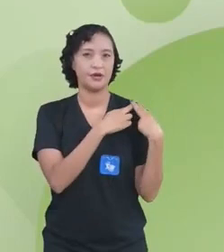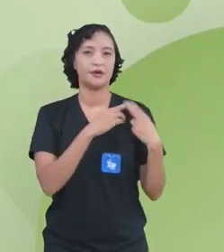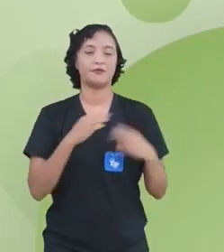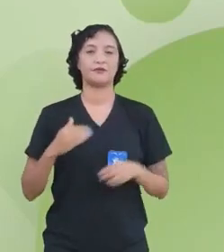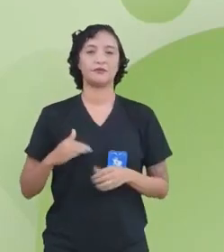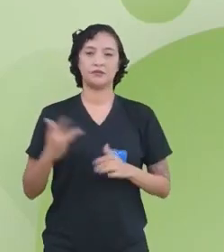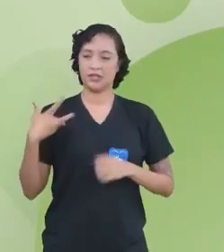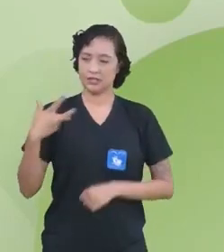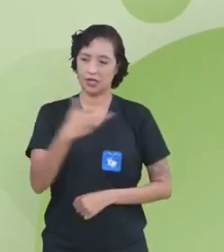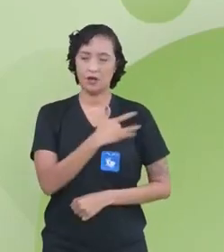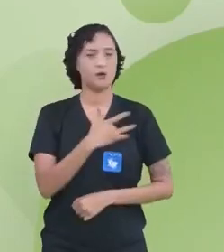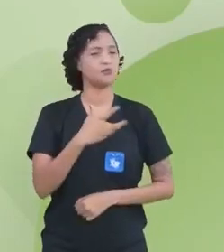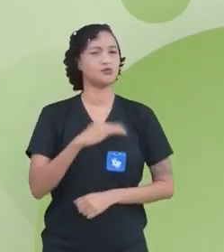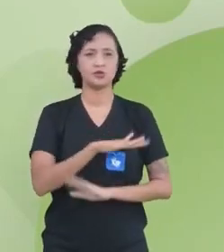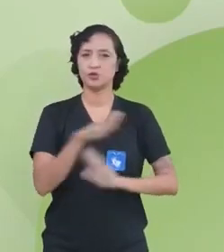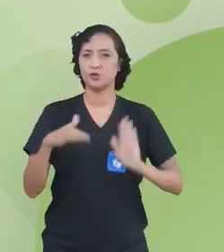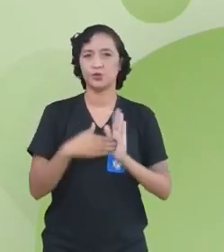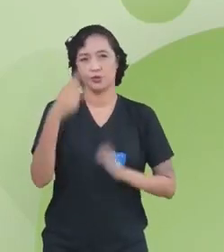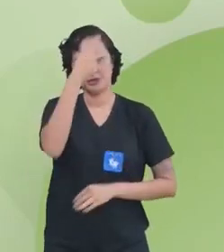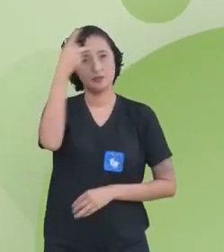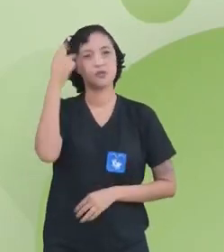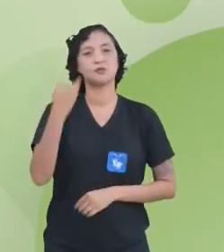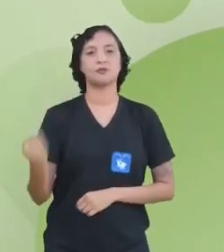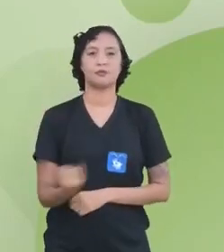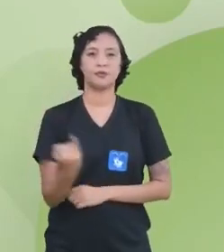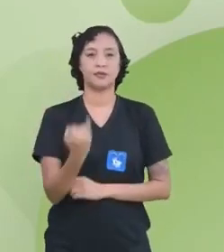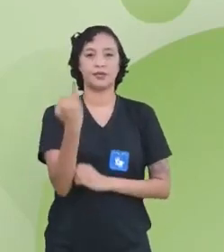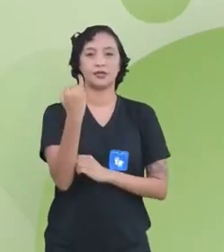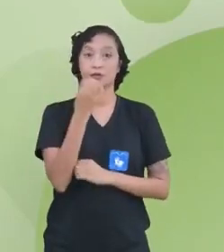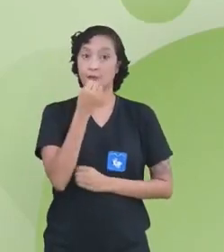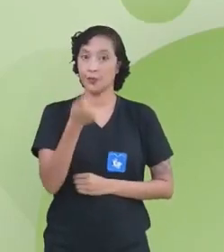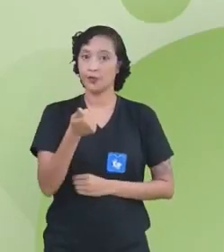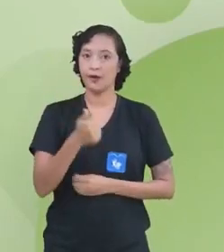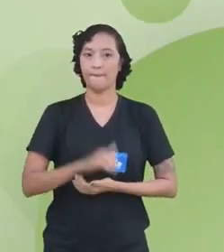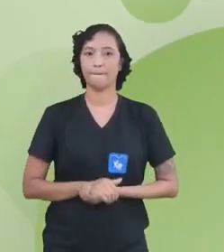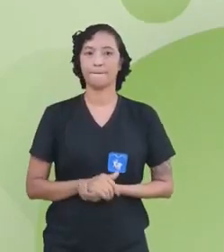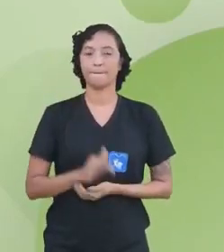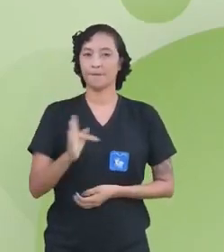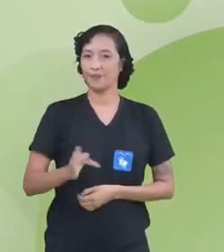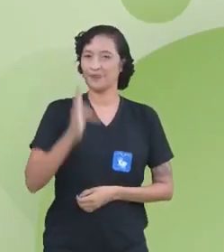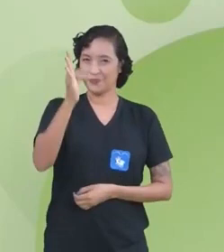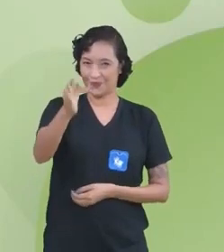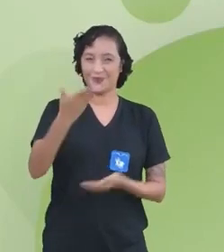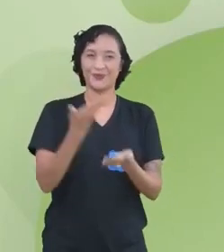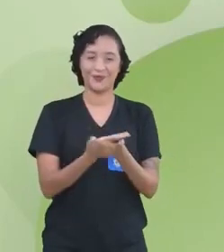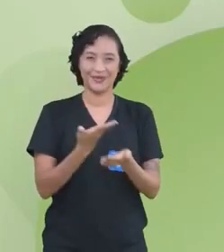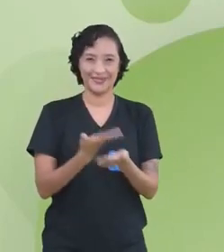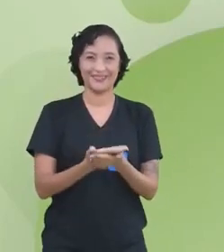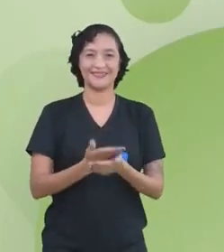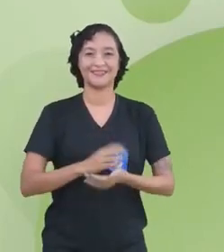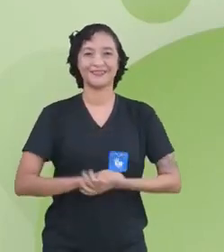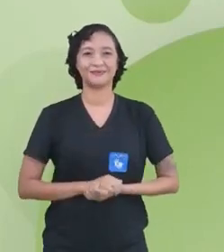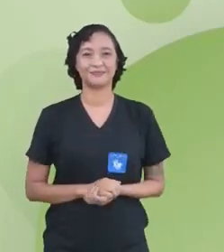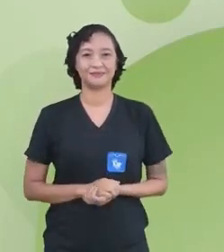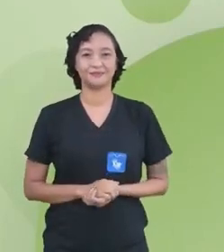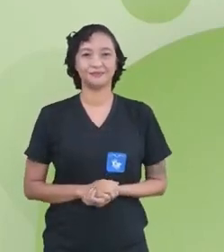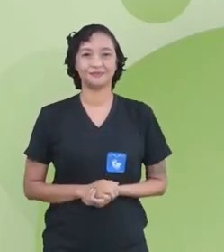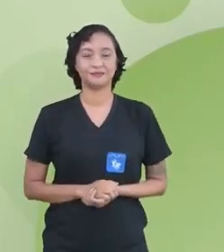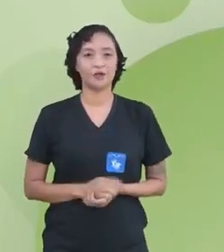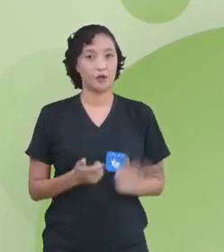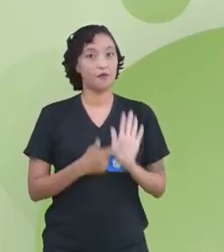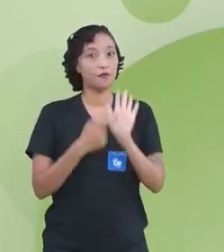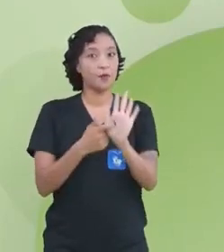dos familiares de vocês. Isso é muito importante, tá bom? Até a próxima aula e eu trago como que o